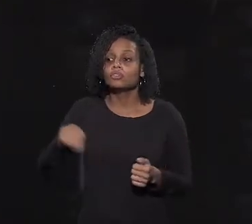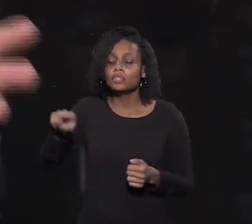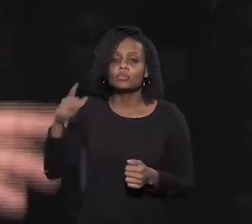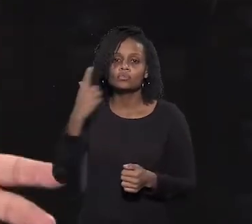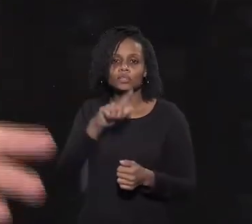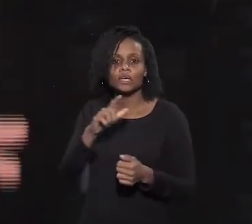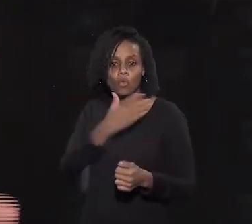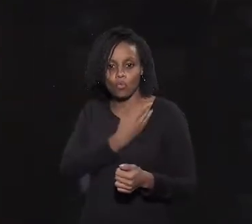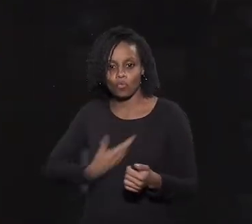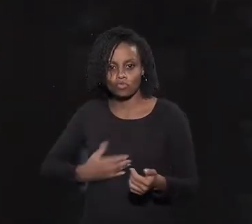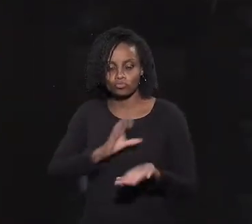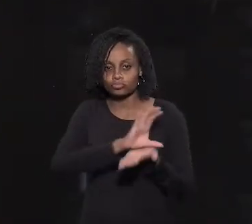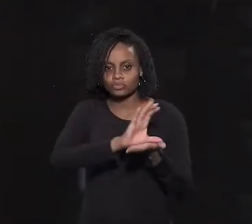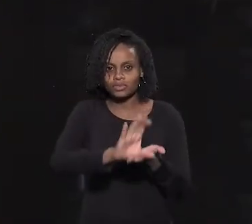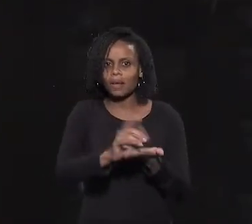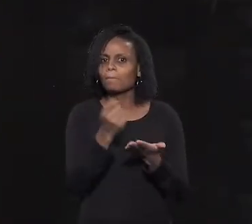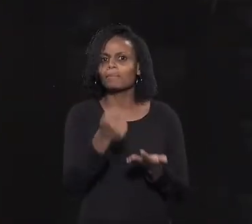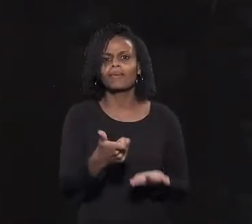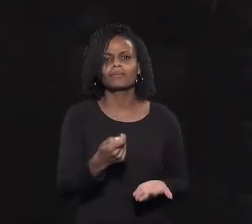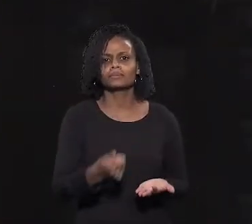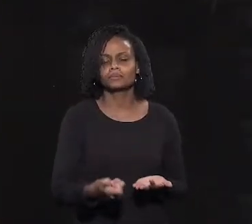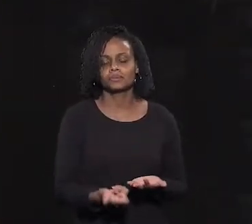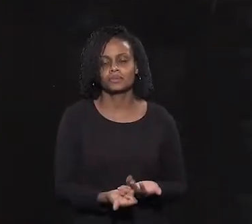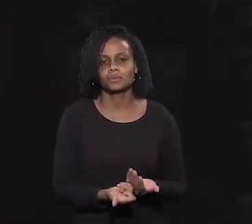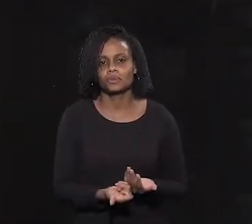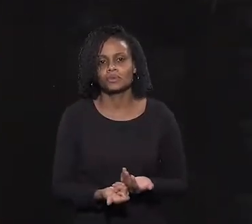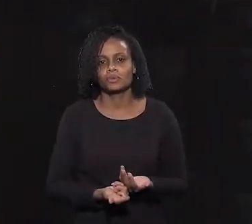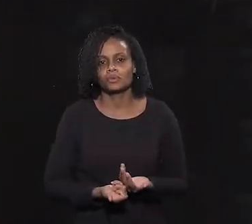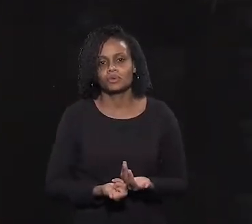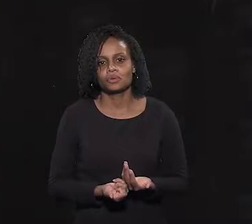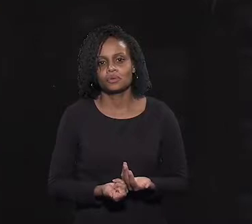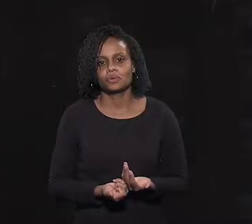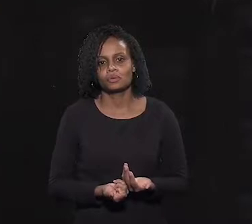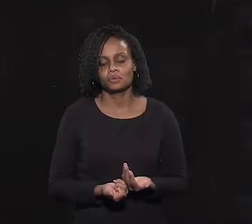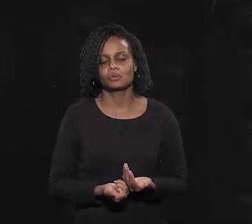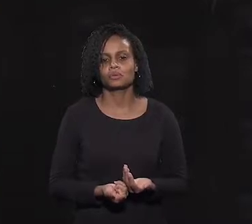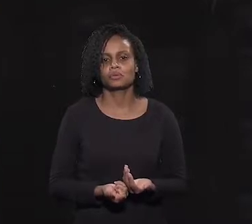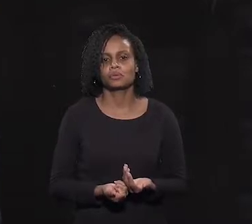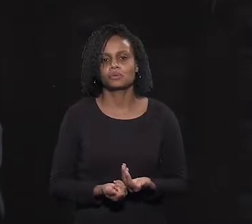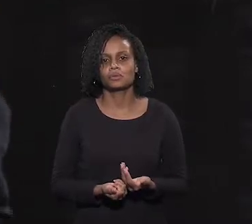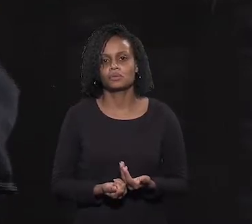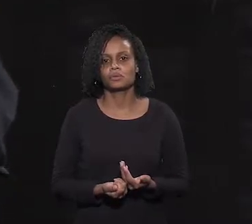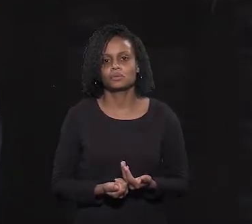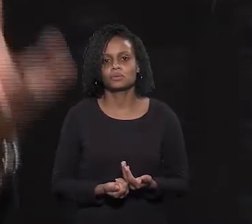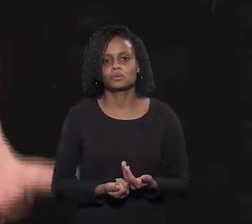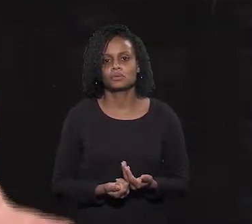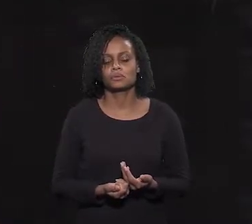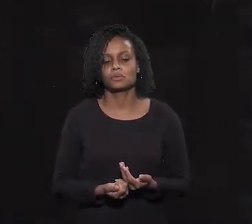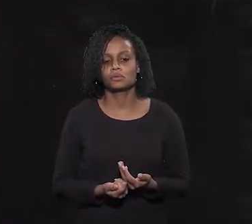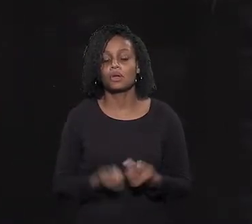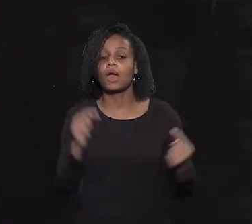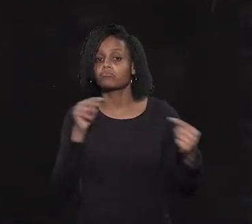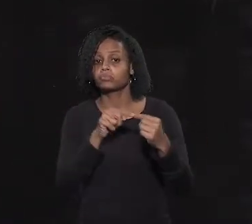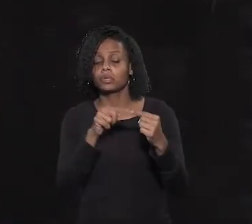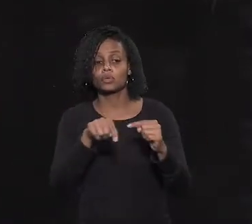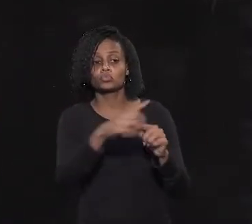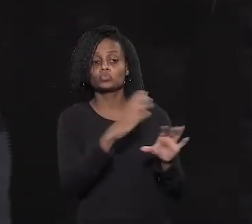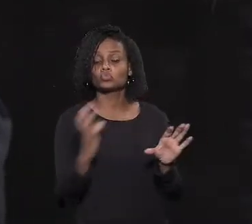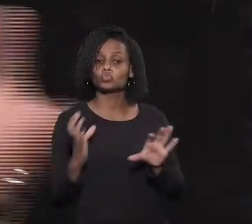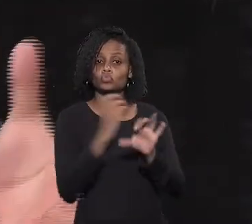essa ajuda que o governo dá, é muito pouca, né, em relação a esse número de acolhidos